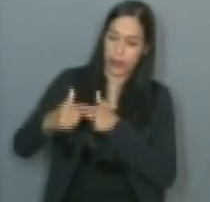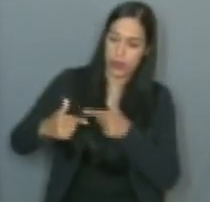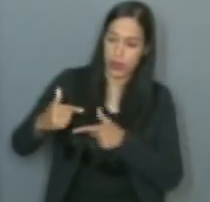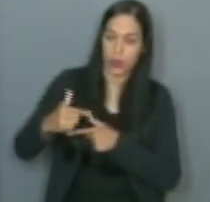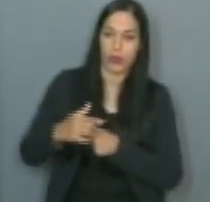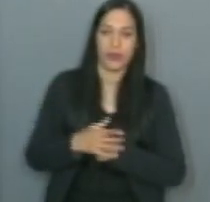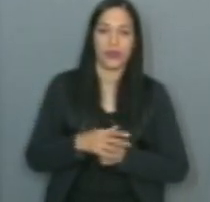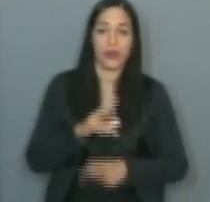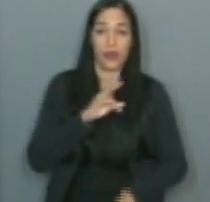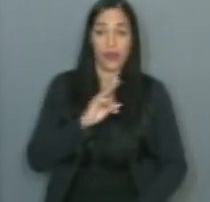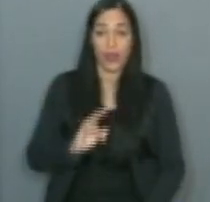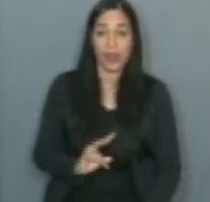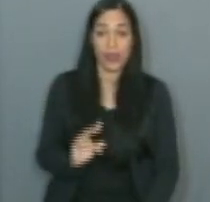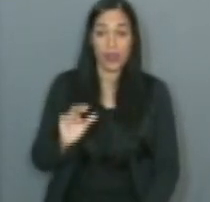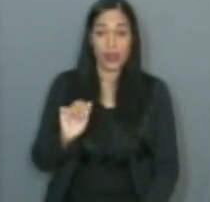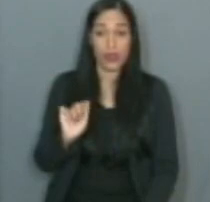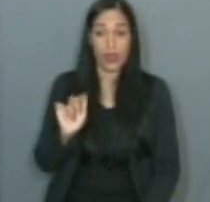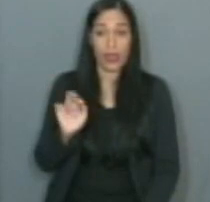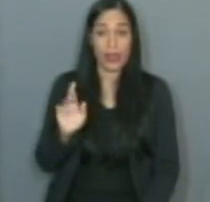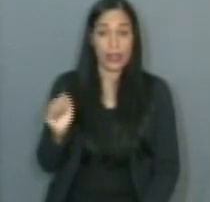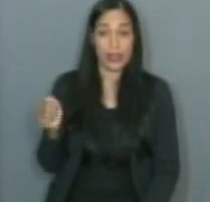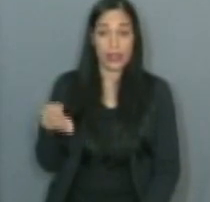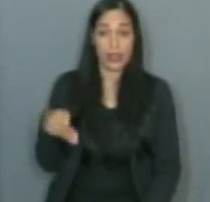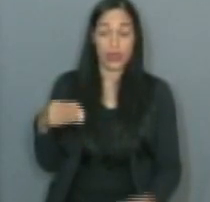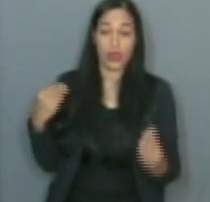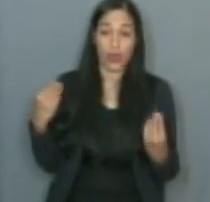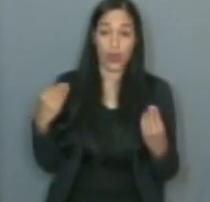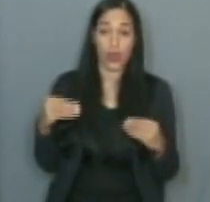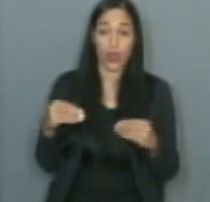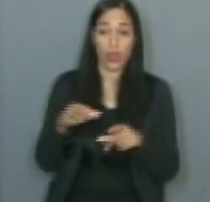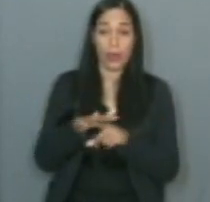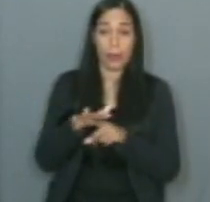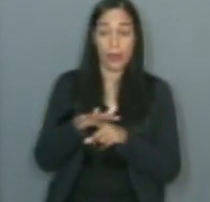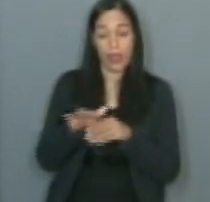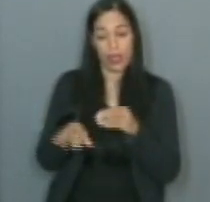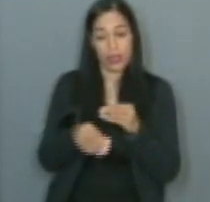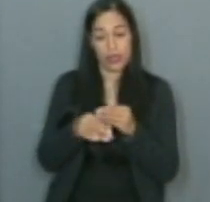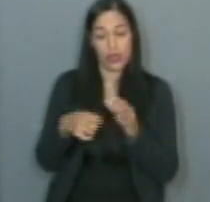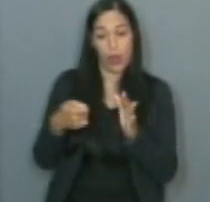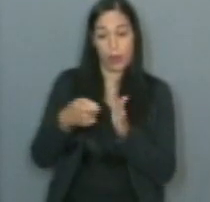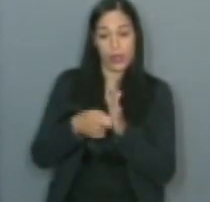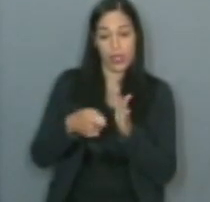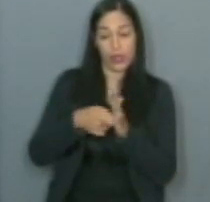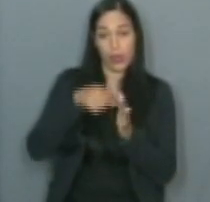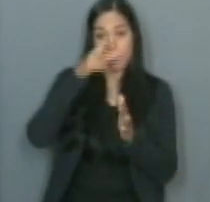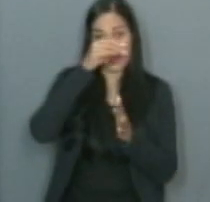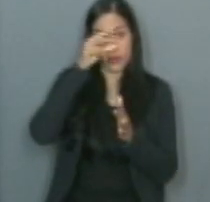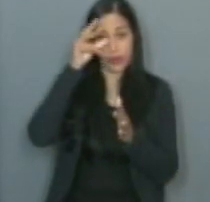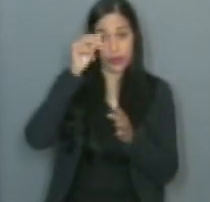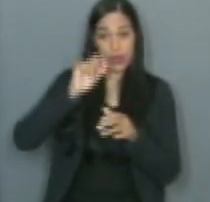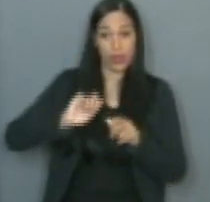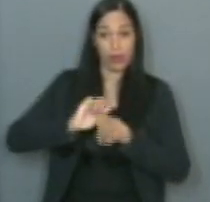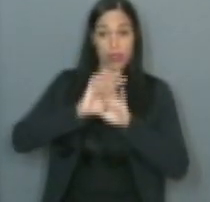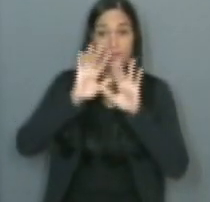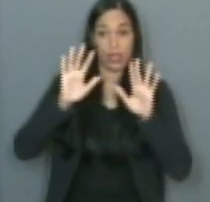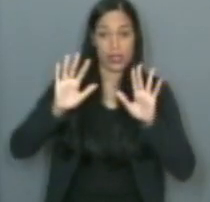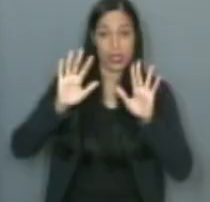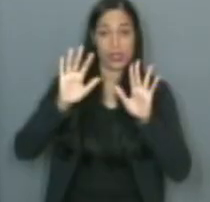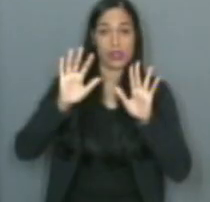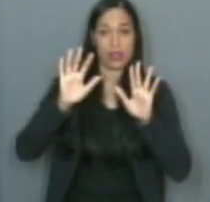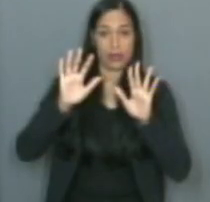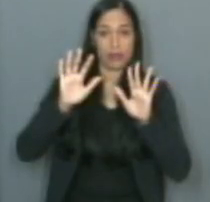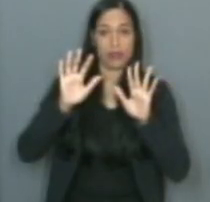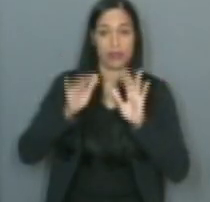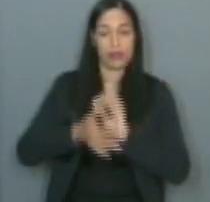Então o vereador Felipe Alecrim colocou emendas que obrigam a prefeitura a ter transparência. Só para